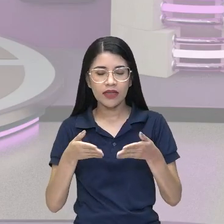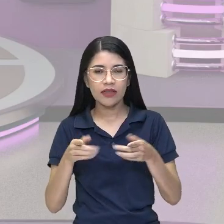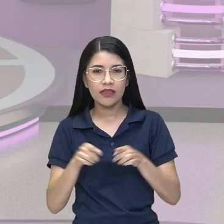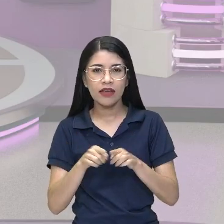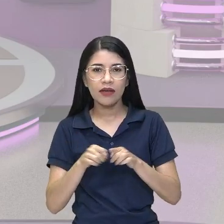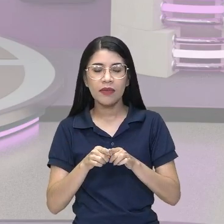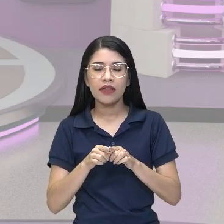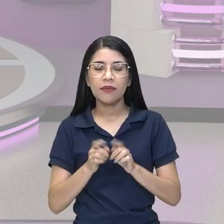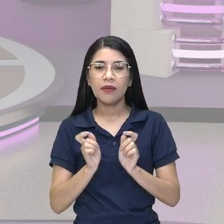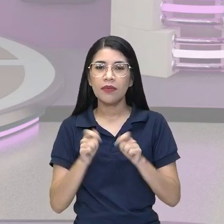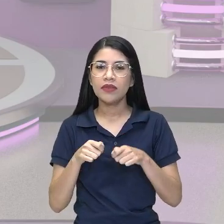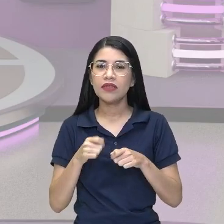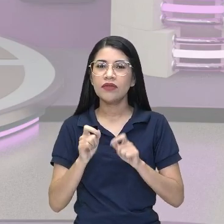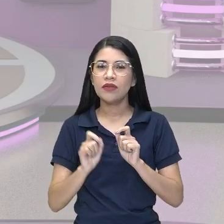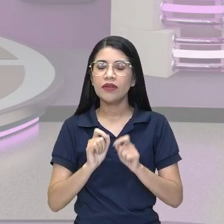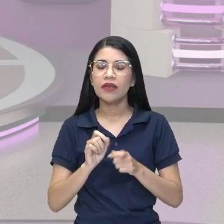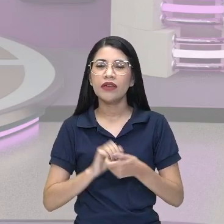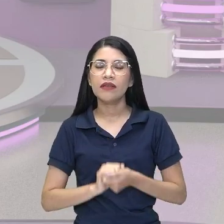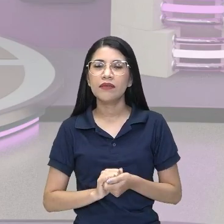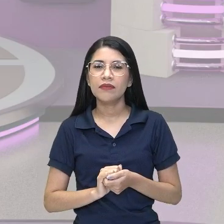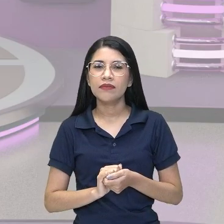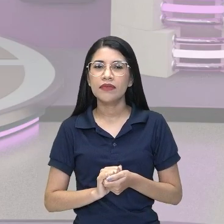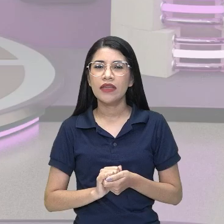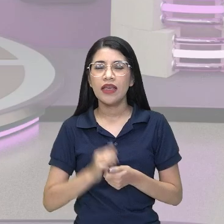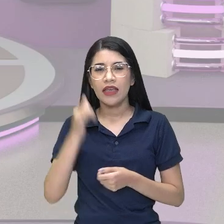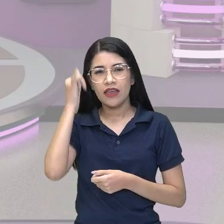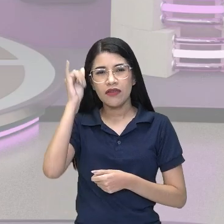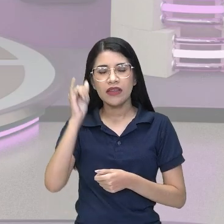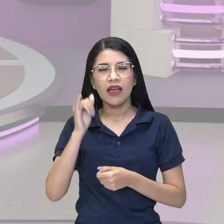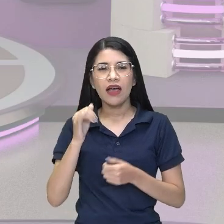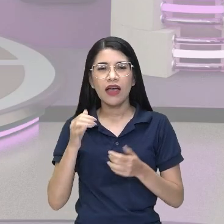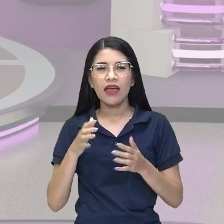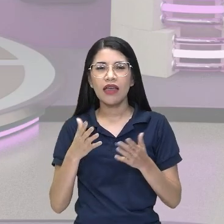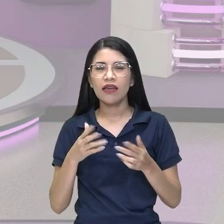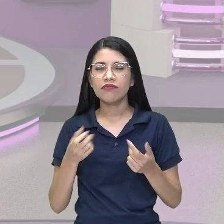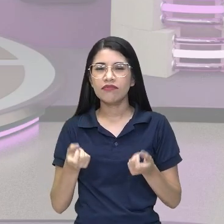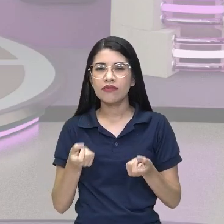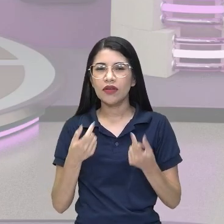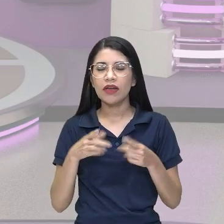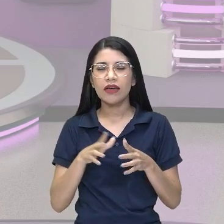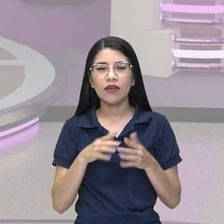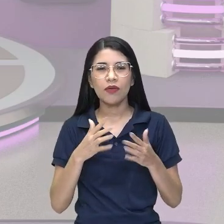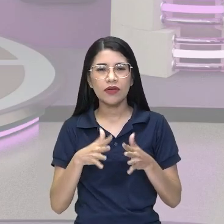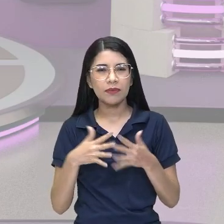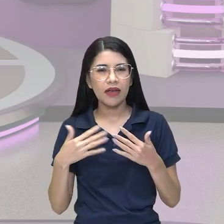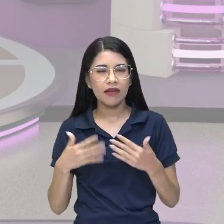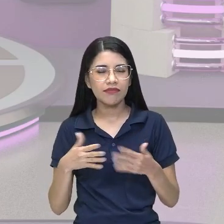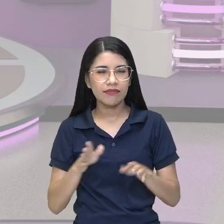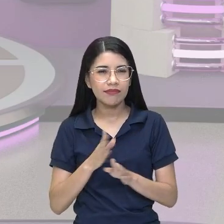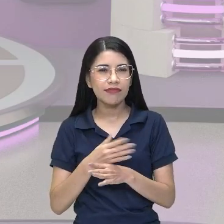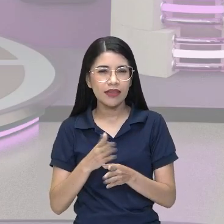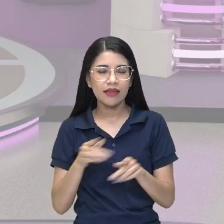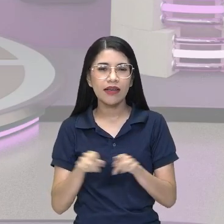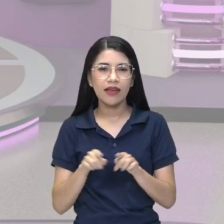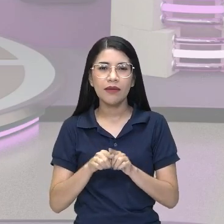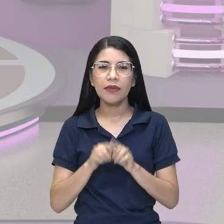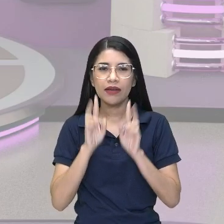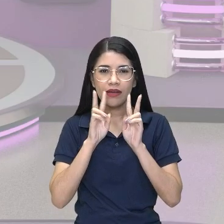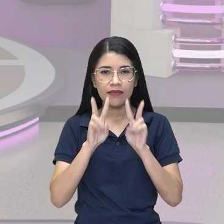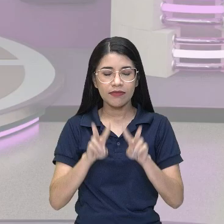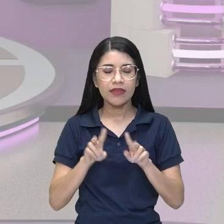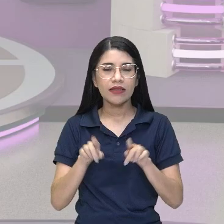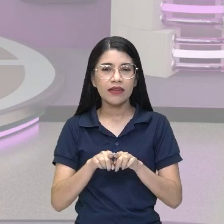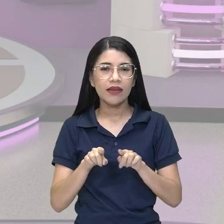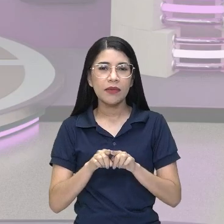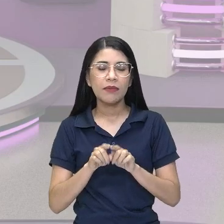Para isso, ali, te afasta de tudo que possa te distrair, tirar a tua atenção tanto aqui nos olhos quanto nos ouvidos, tudo bem? Para que você